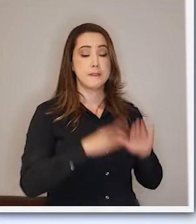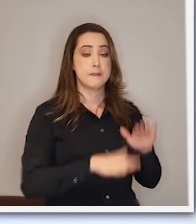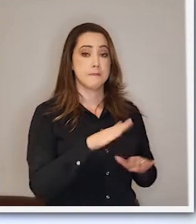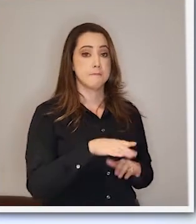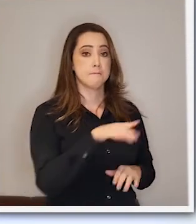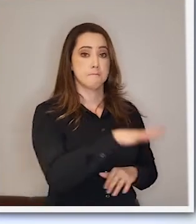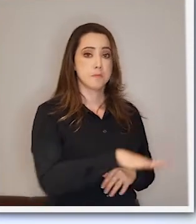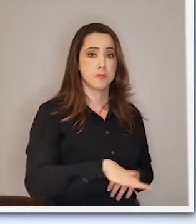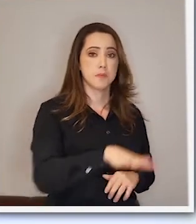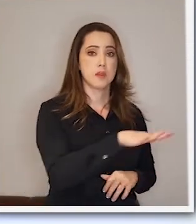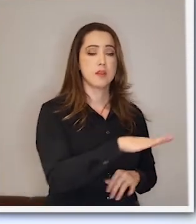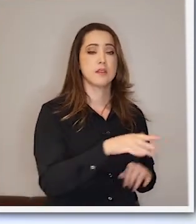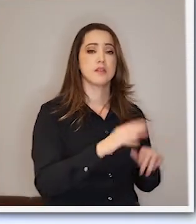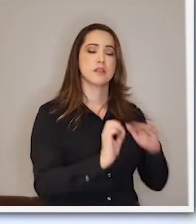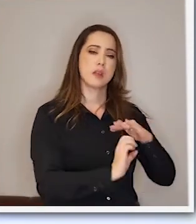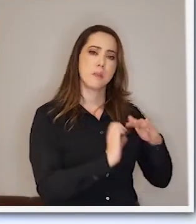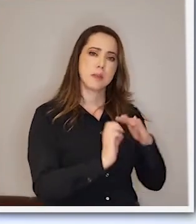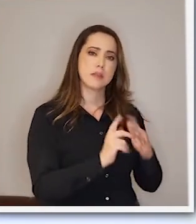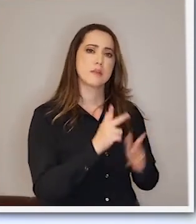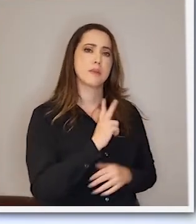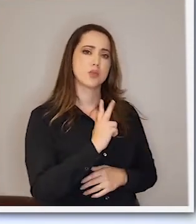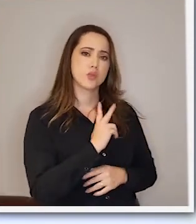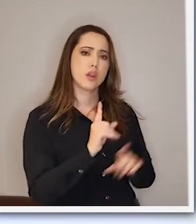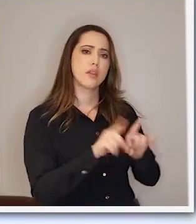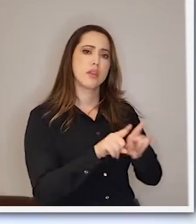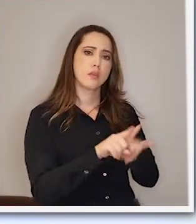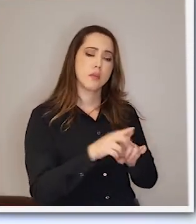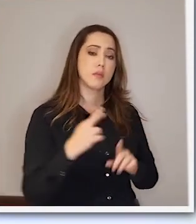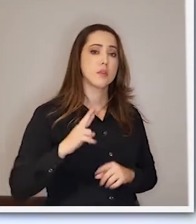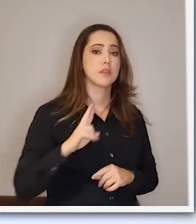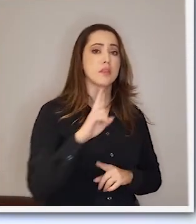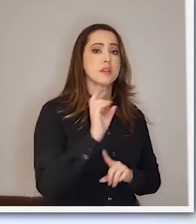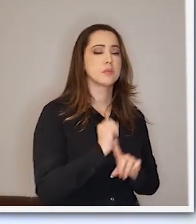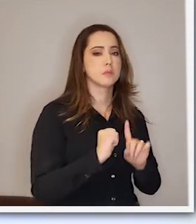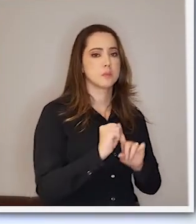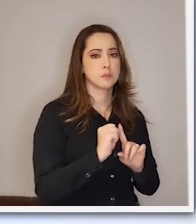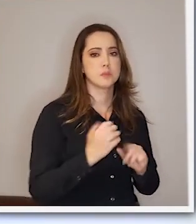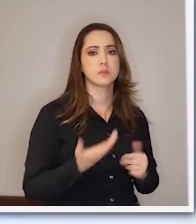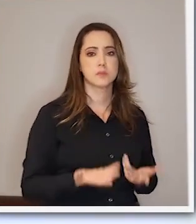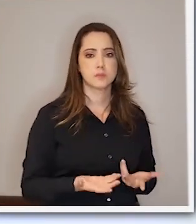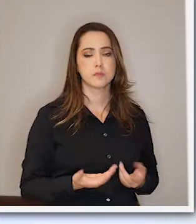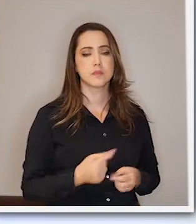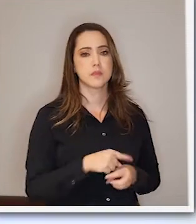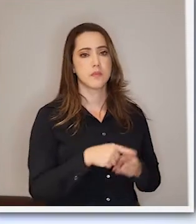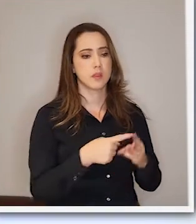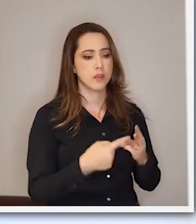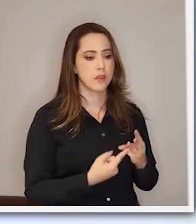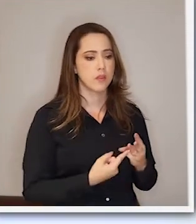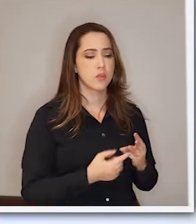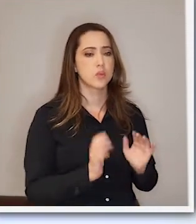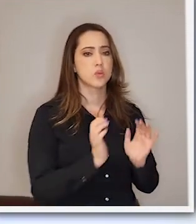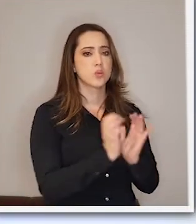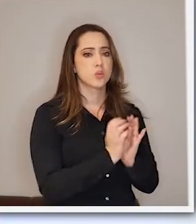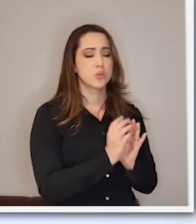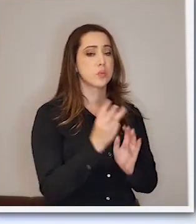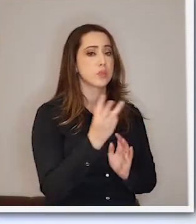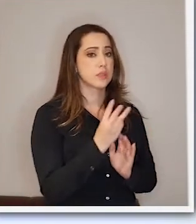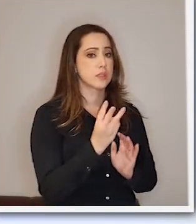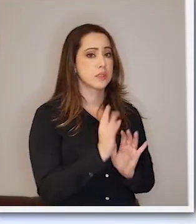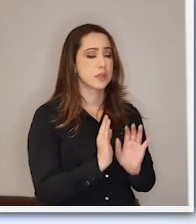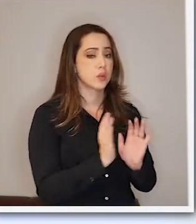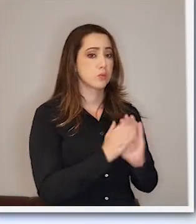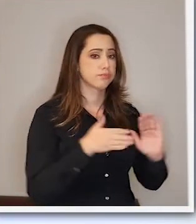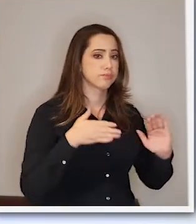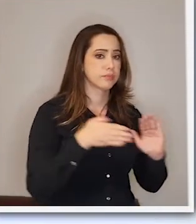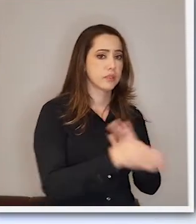seja, talvez entre a iniciativa privada também, por causa da responsabilidade social. Então, as